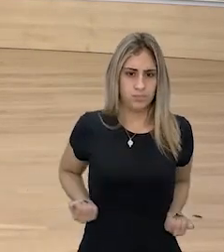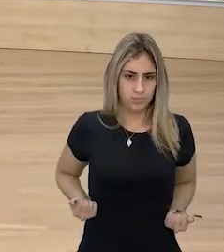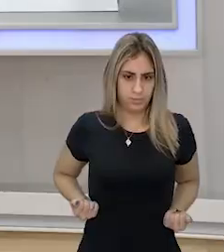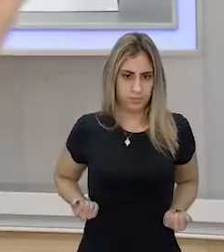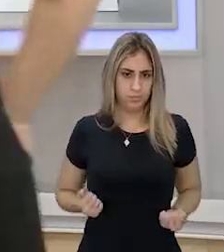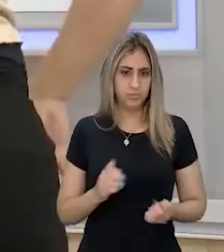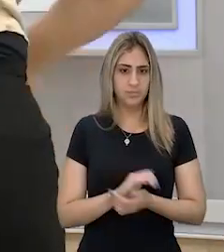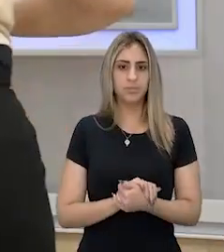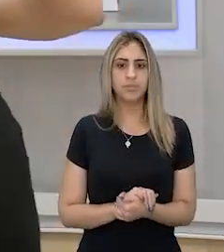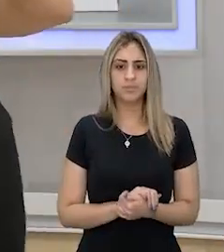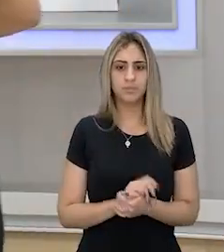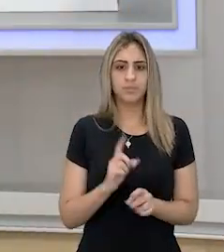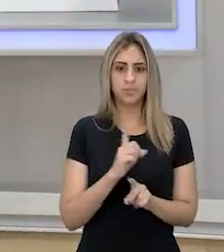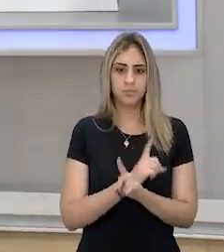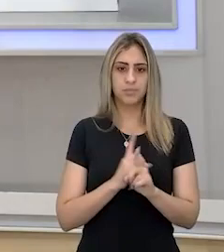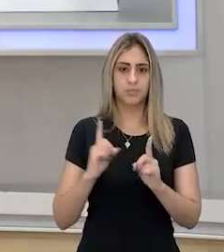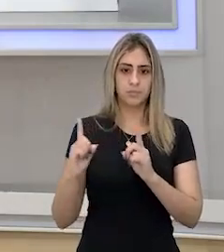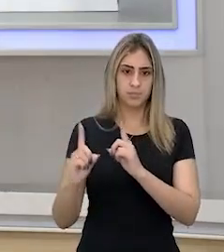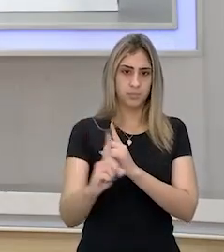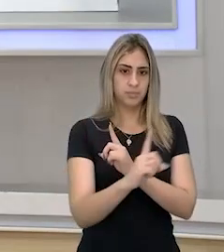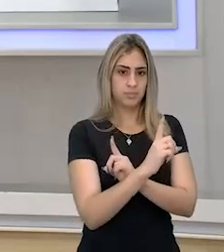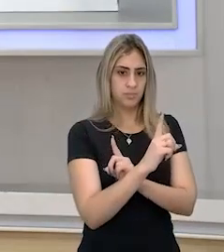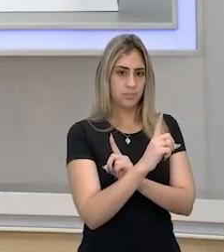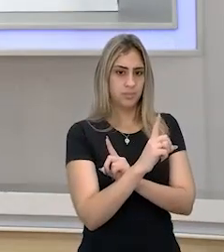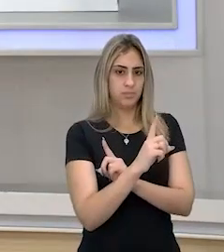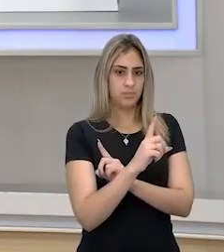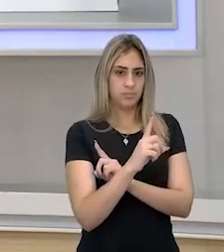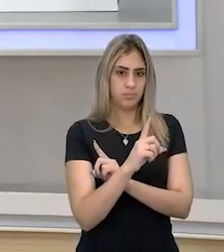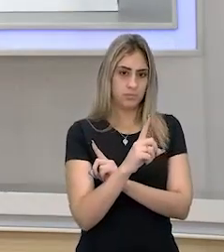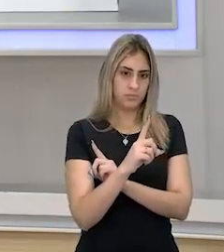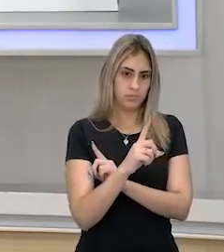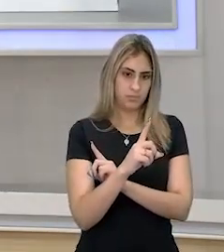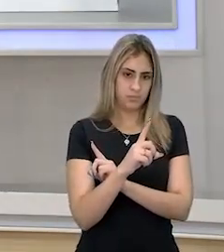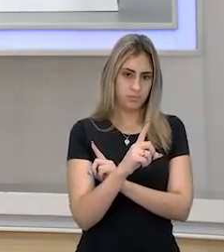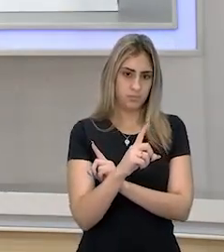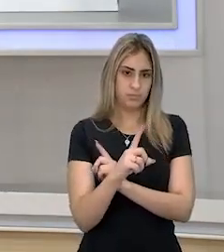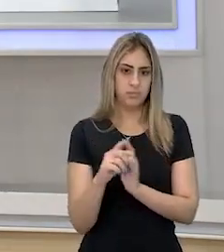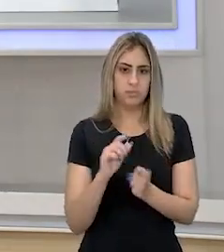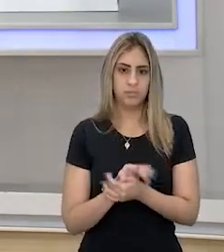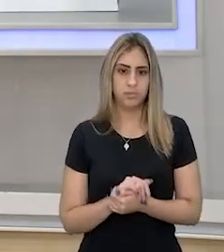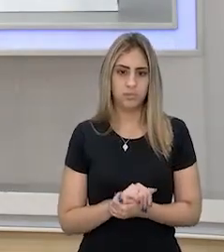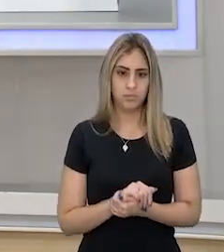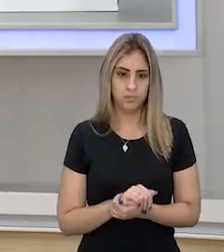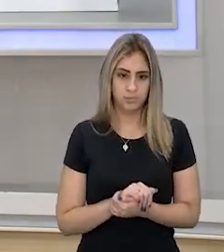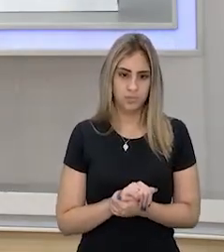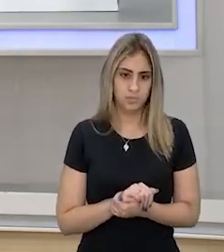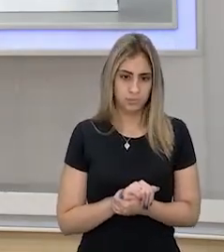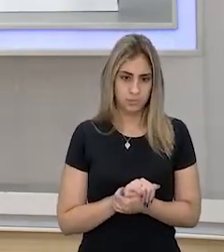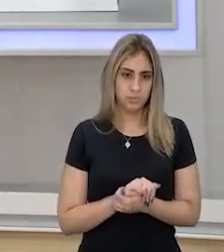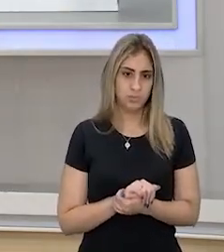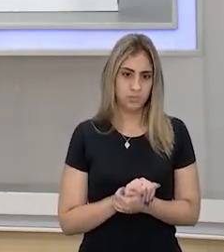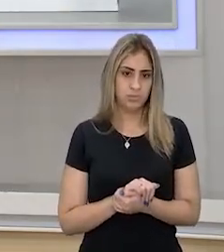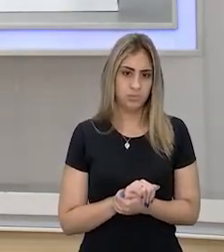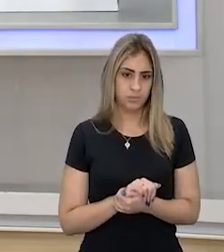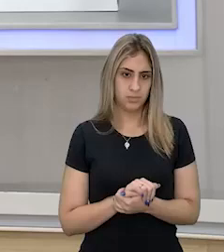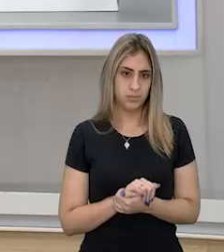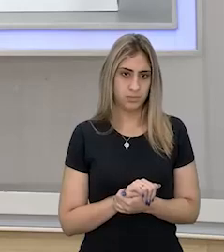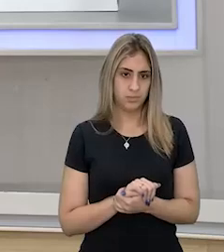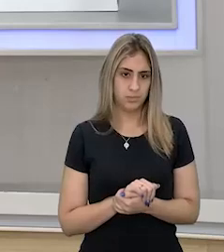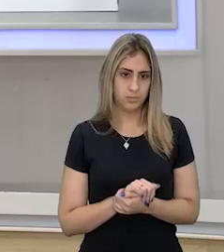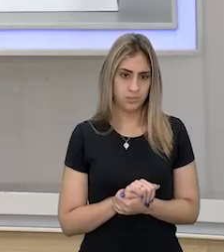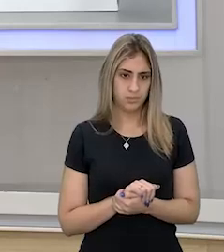Né? Girei. Né? Fiz o shirokemi, o rolamento de costas. Vai, ela estrangular. Vai me estrangular, eu